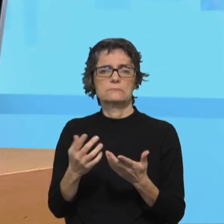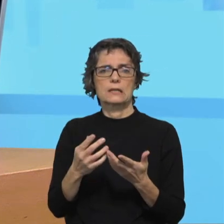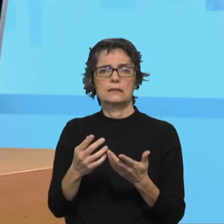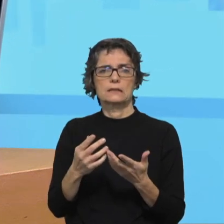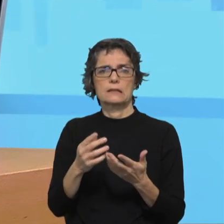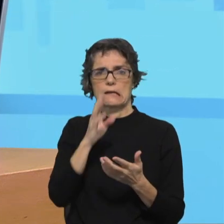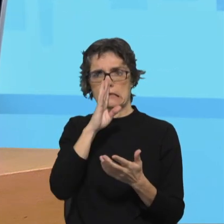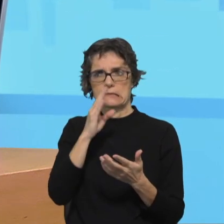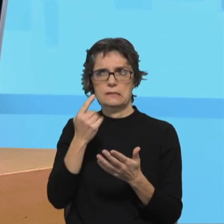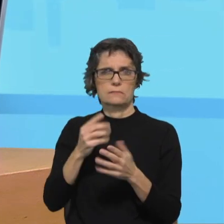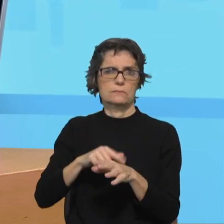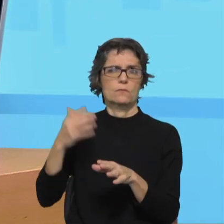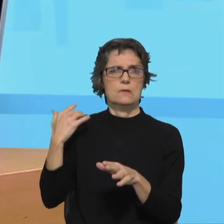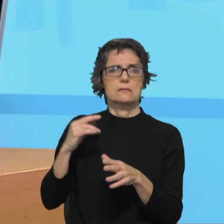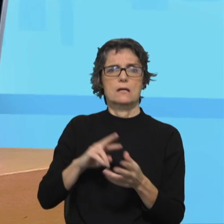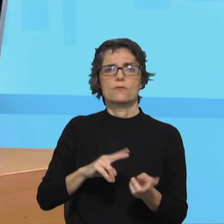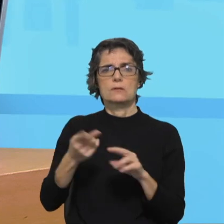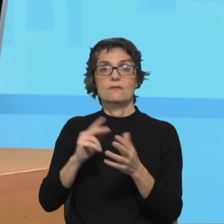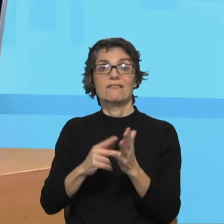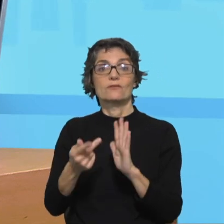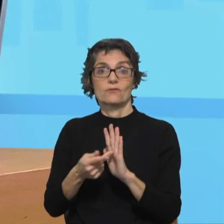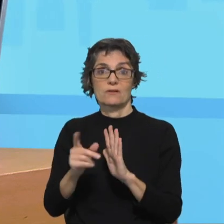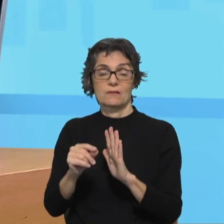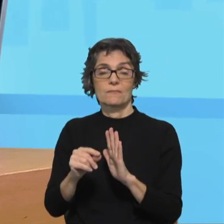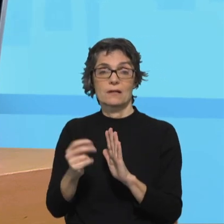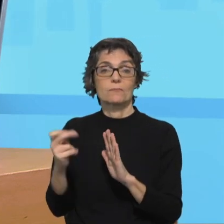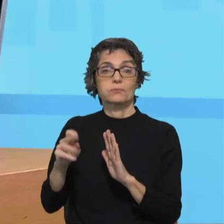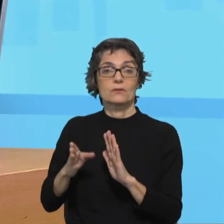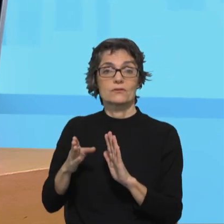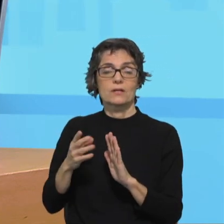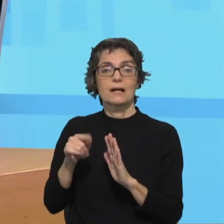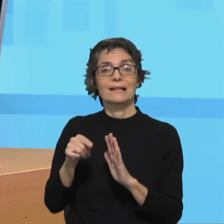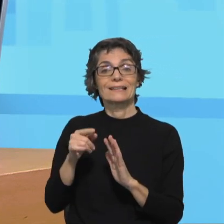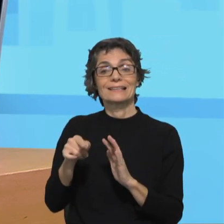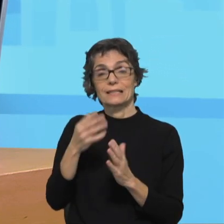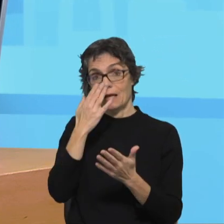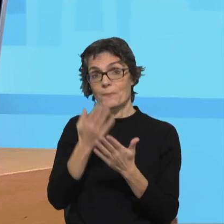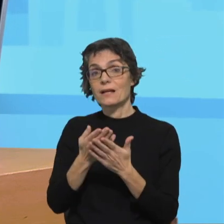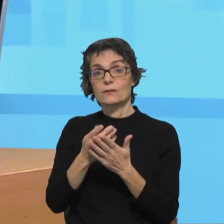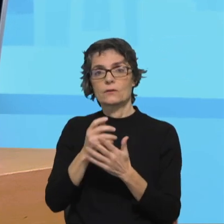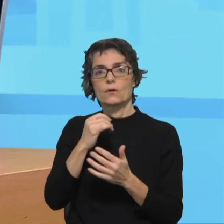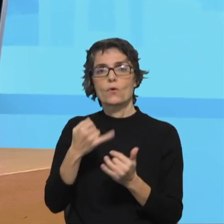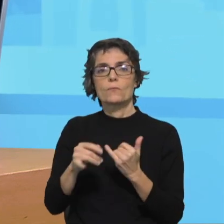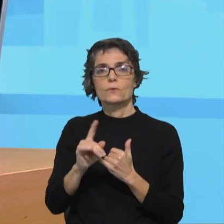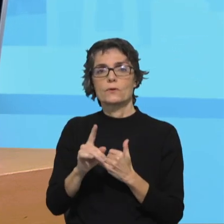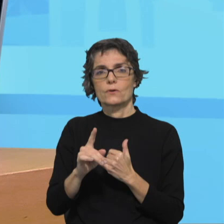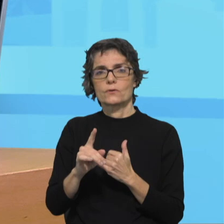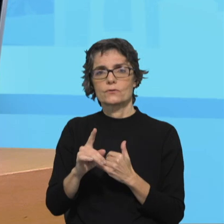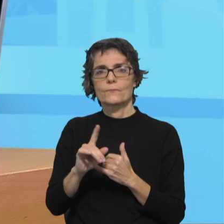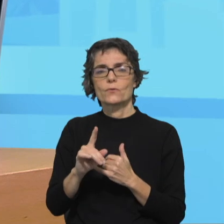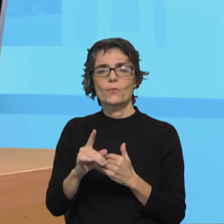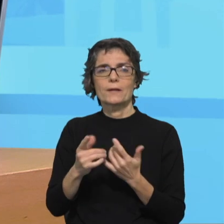tecnológicas, podemos chamar-lhe assim. Agora, a ameaça não é apenas desemprego de provisões menos